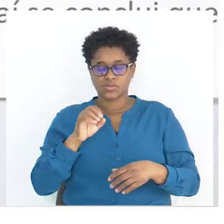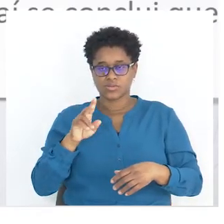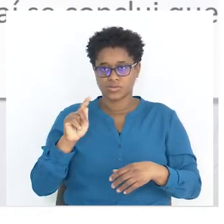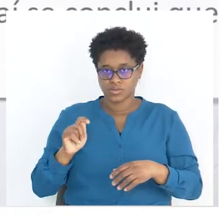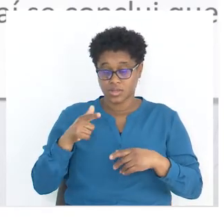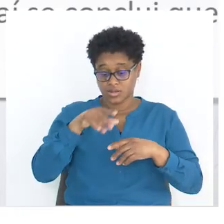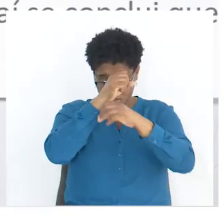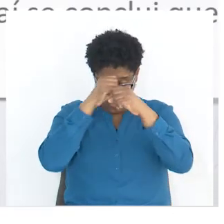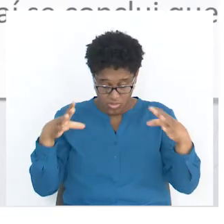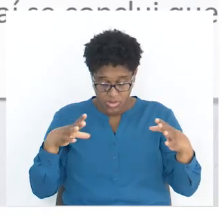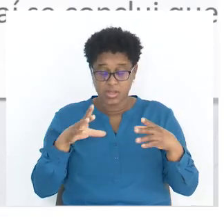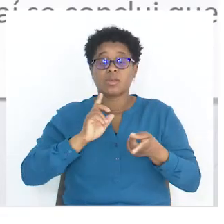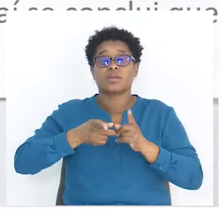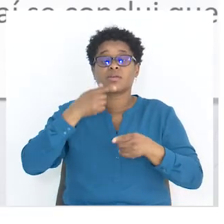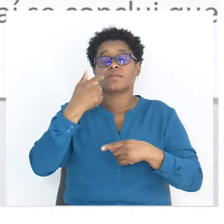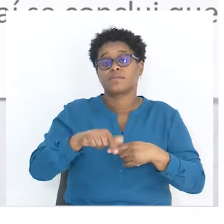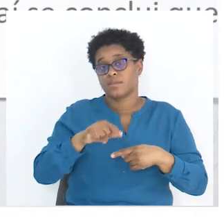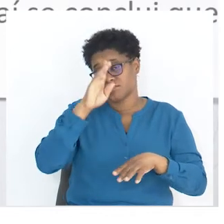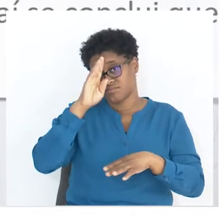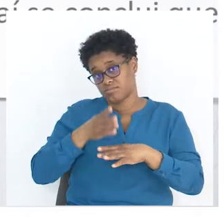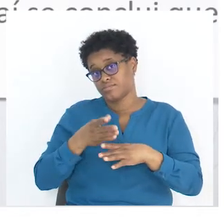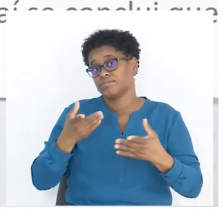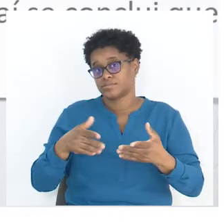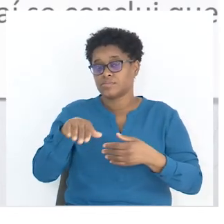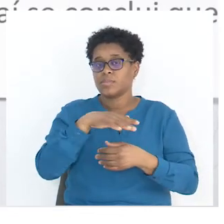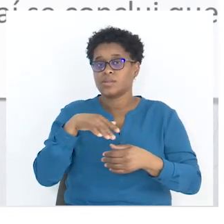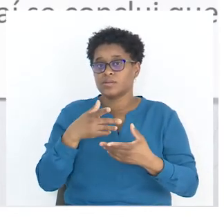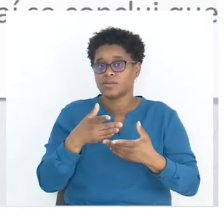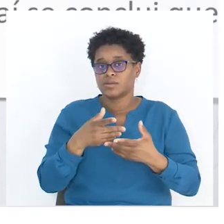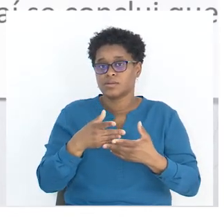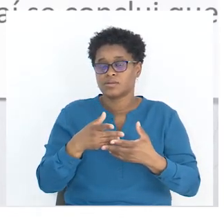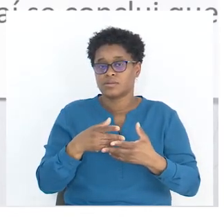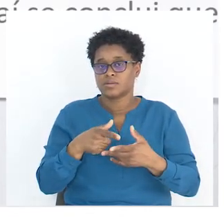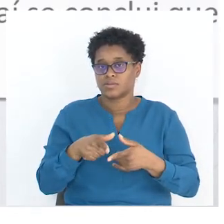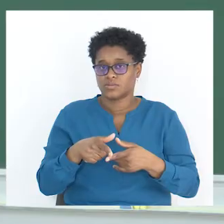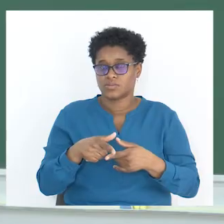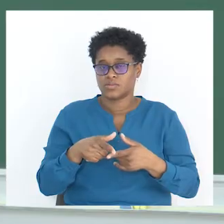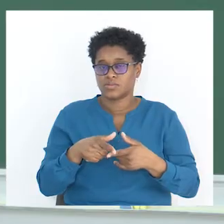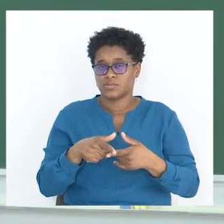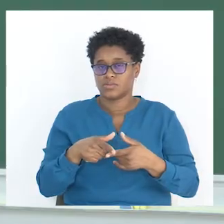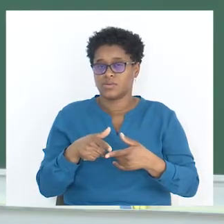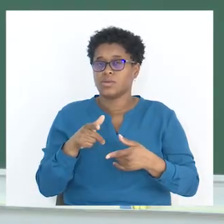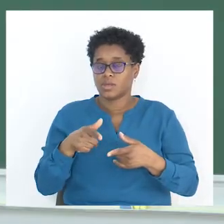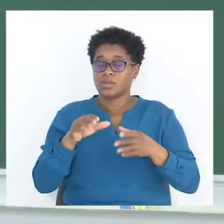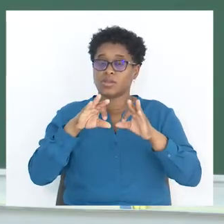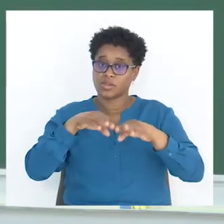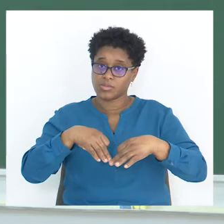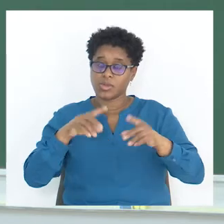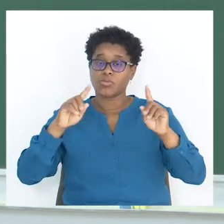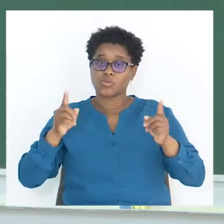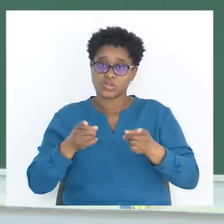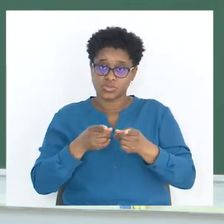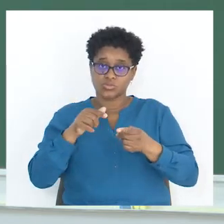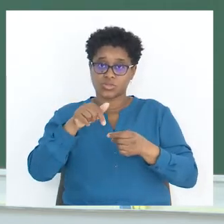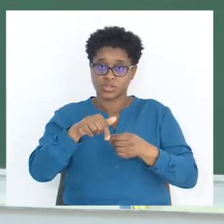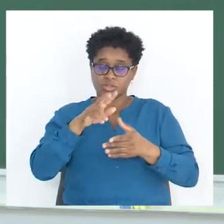daí se concluir que tenham efeitos evidentes na regulação do humor. E aí fechavas o